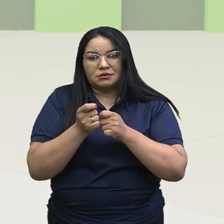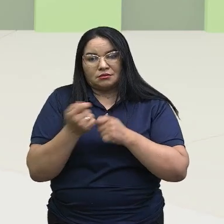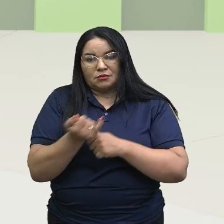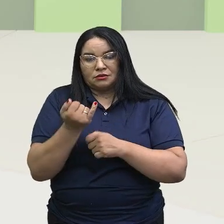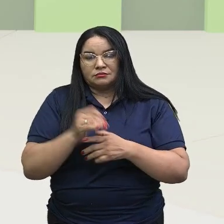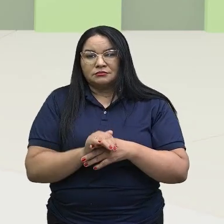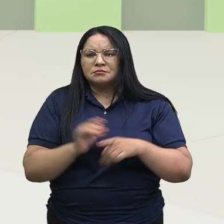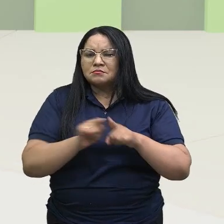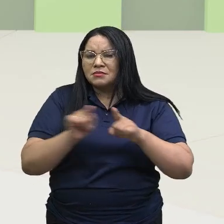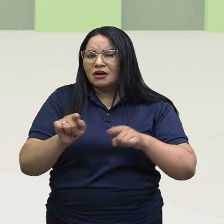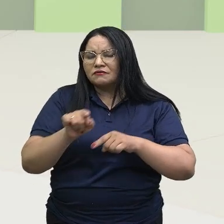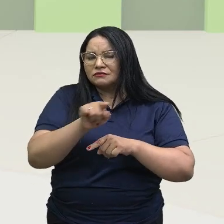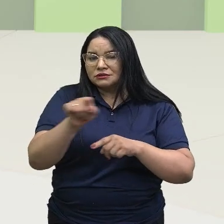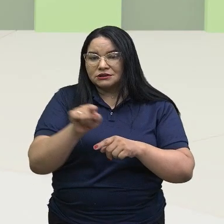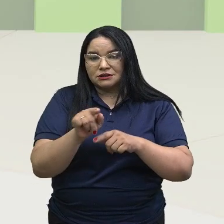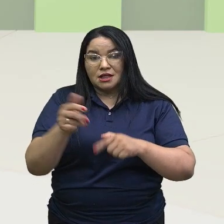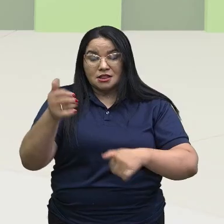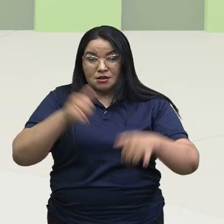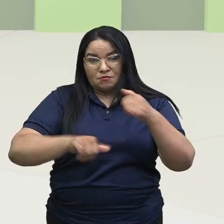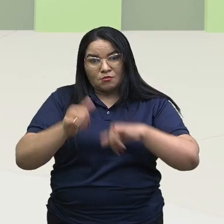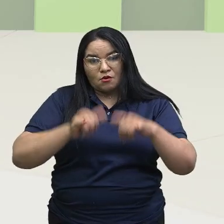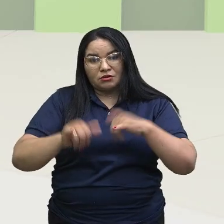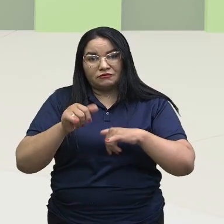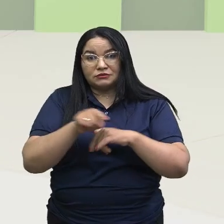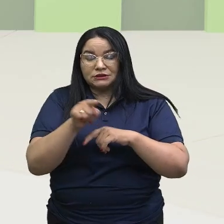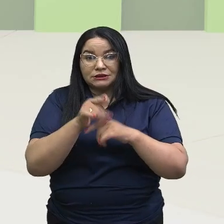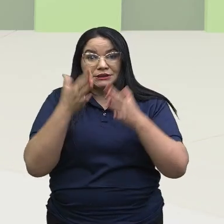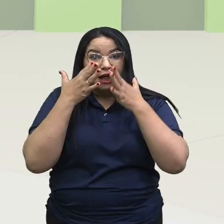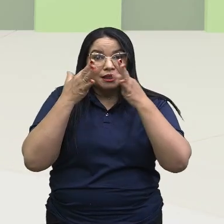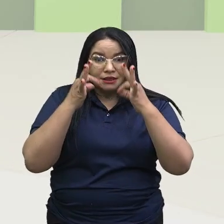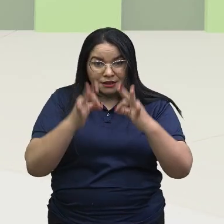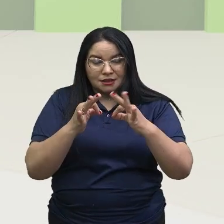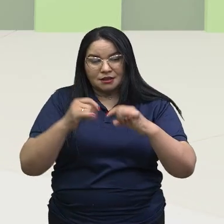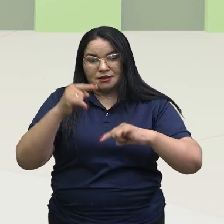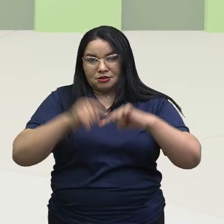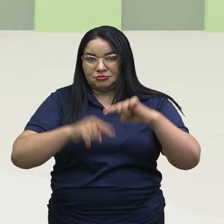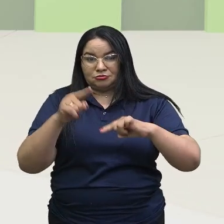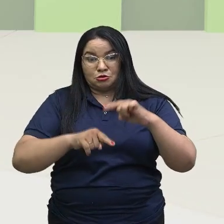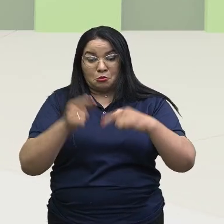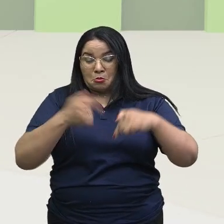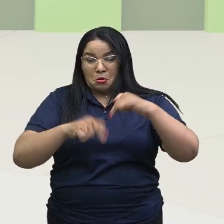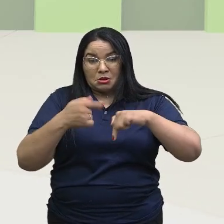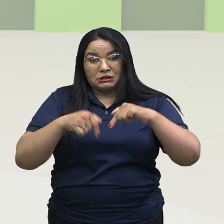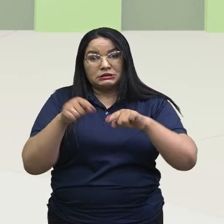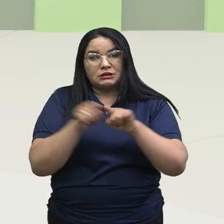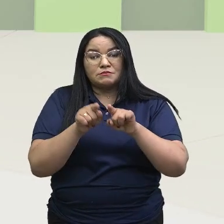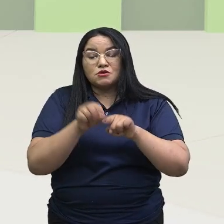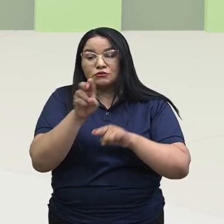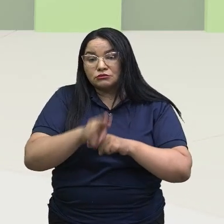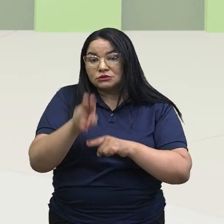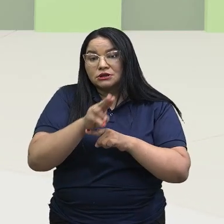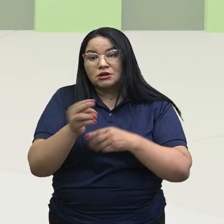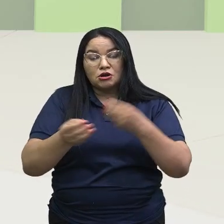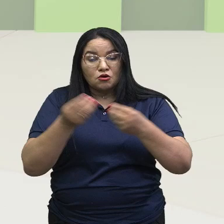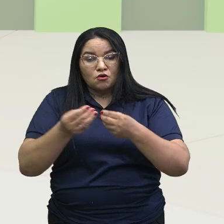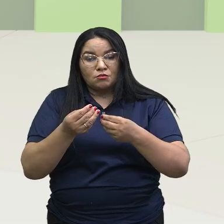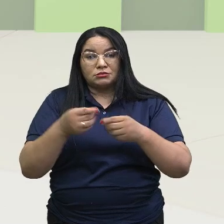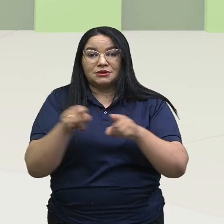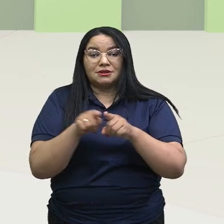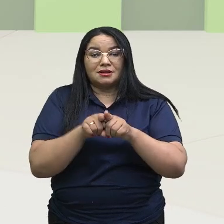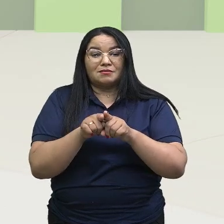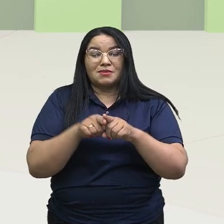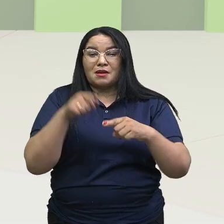você no laboratório, além de prestar atenção nos resíduos químicos e onde vai utilizar e o que deve fazer com esses